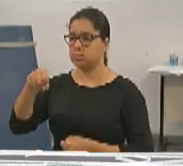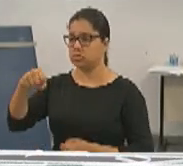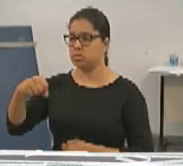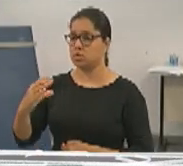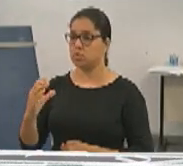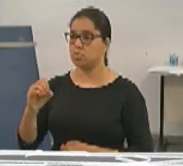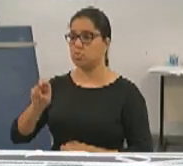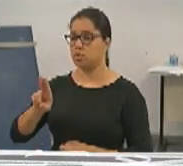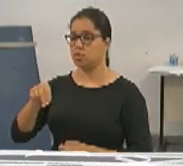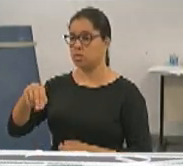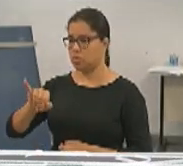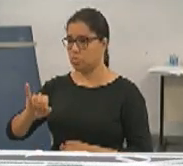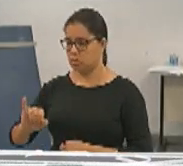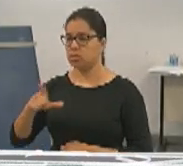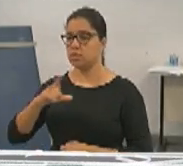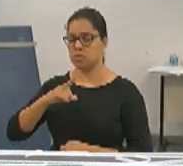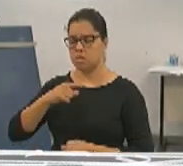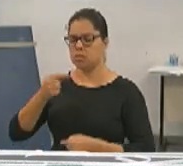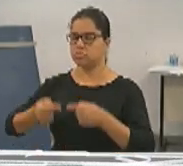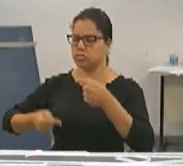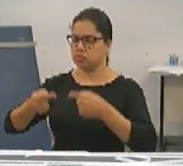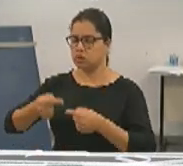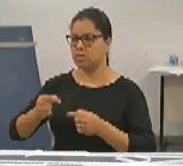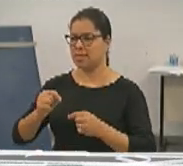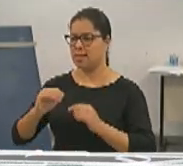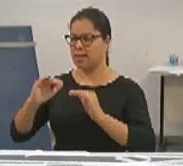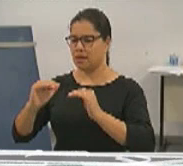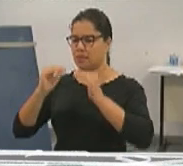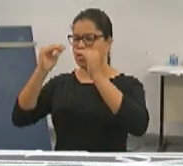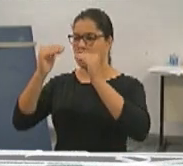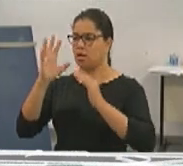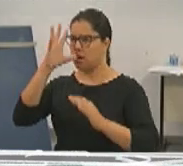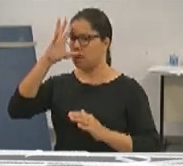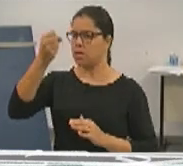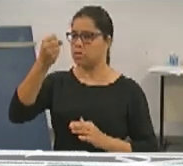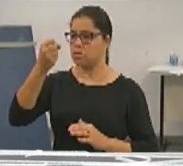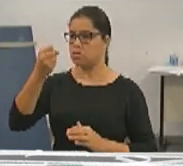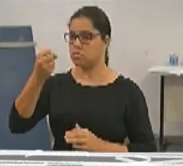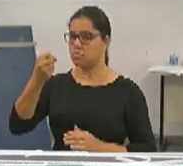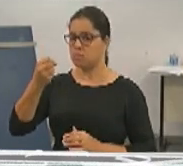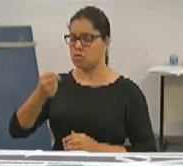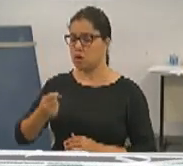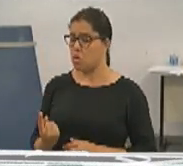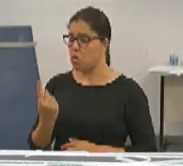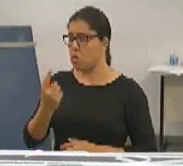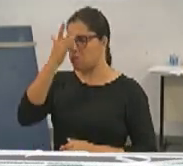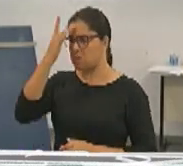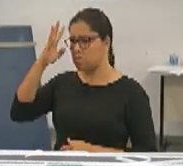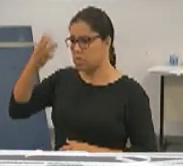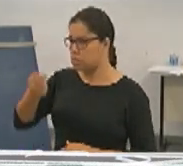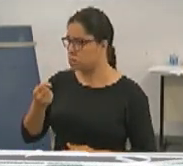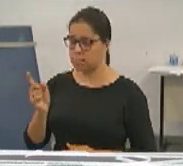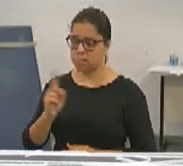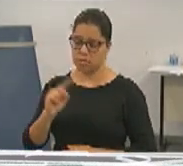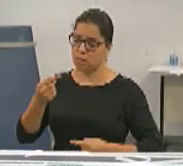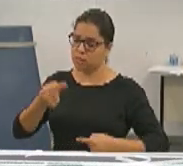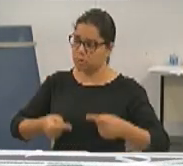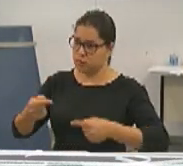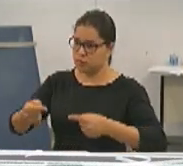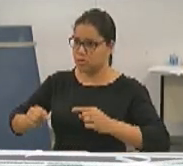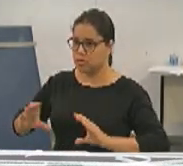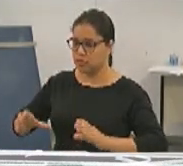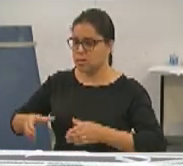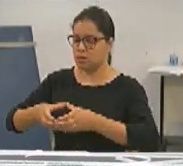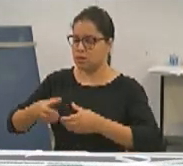vai para os conselhos superiores é uma coisa pré-determinada por ninguém. A discussão ocorre exatamente lá no COUNE,